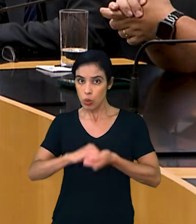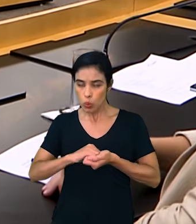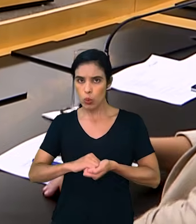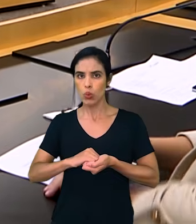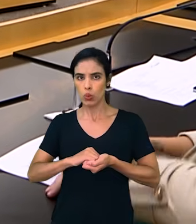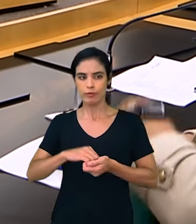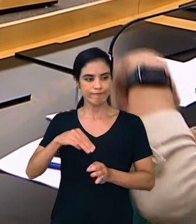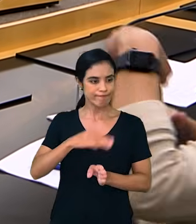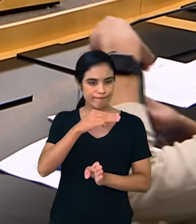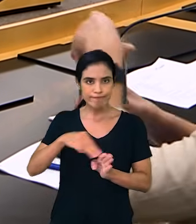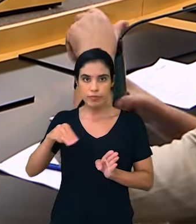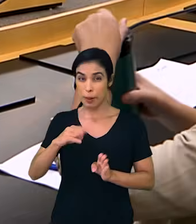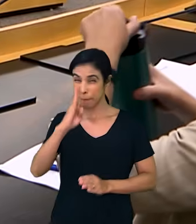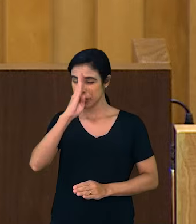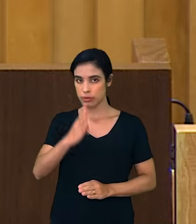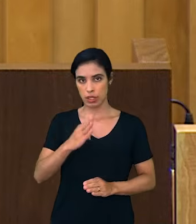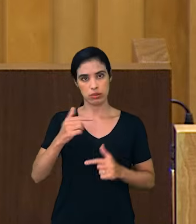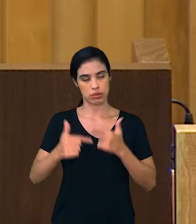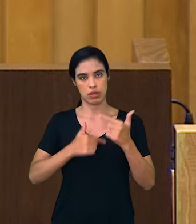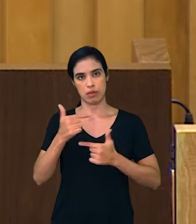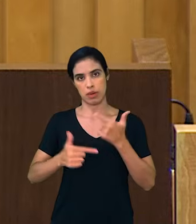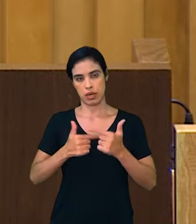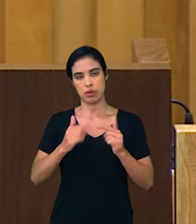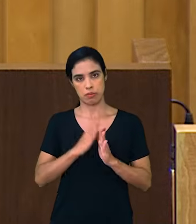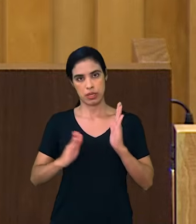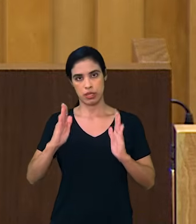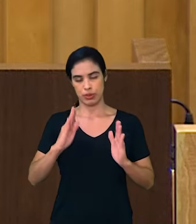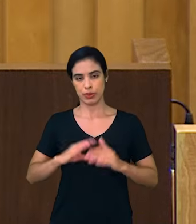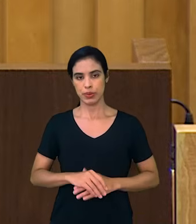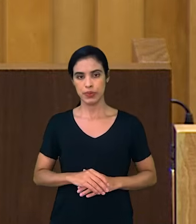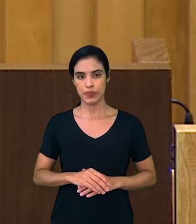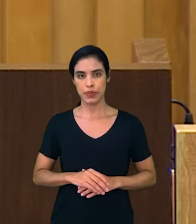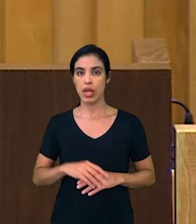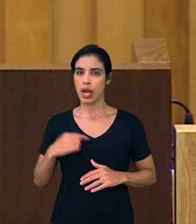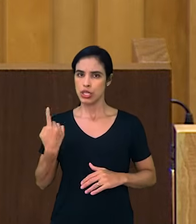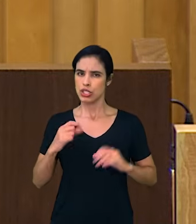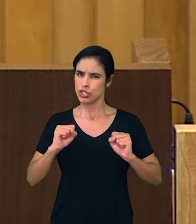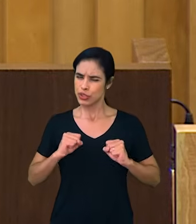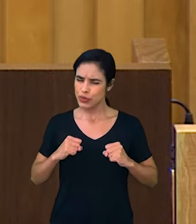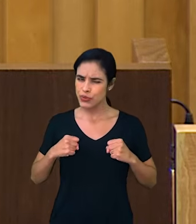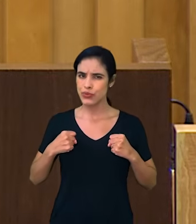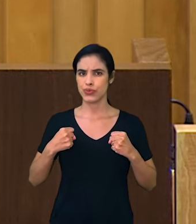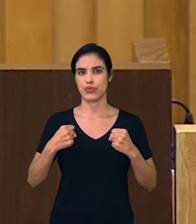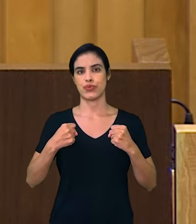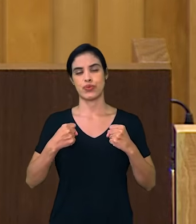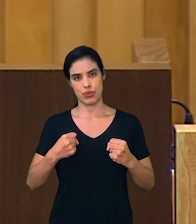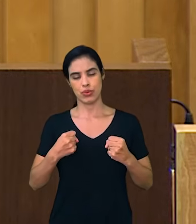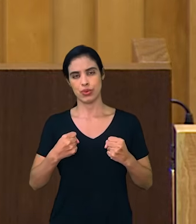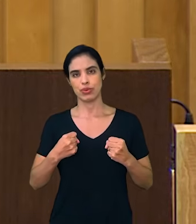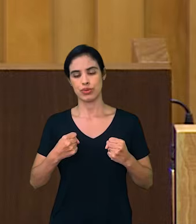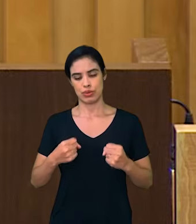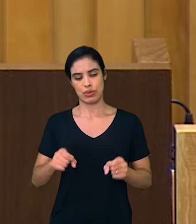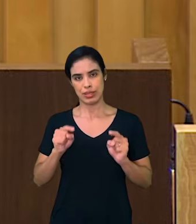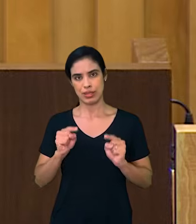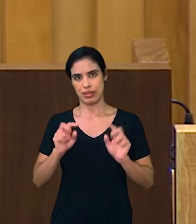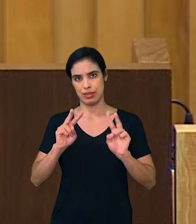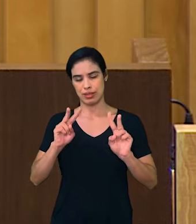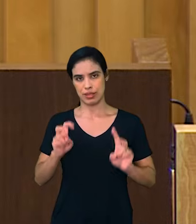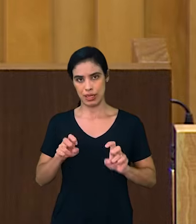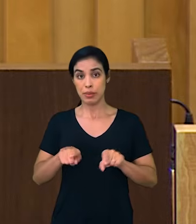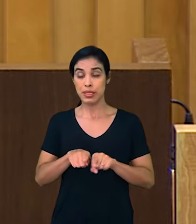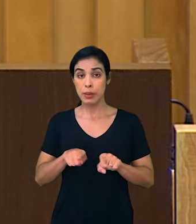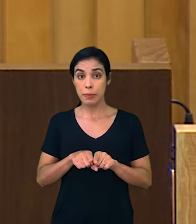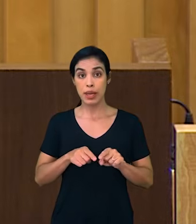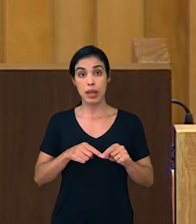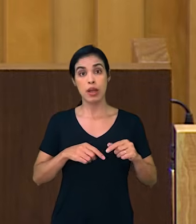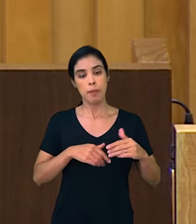estão entre as prioridades da gestão. Seguimos direcionando esforços para reduzir a litigiosidade repetitiva,